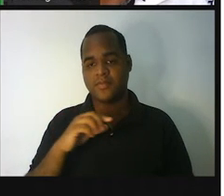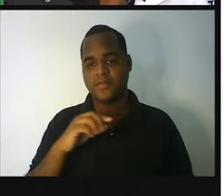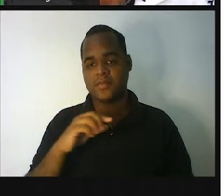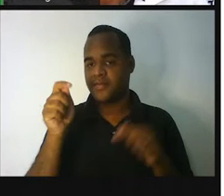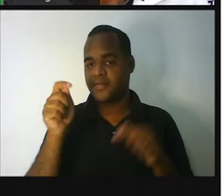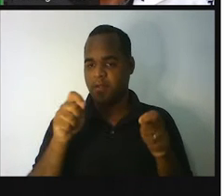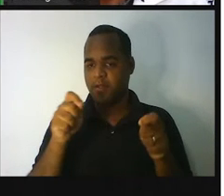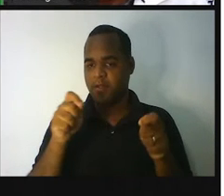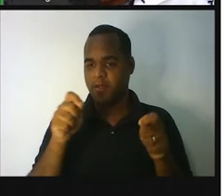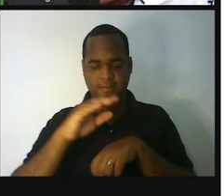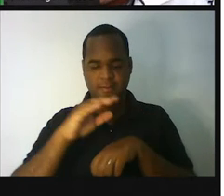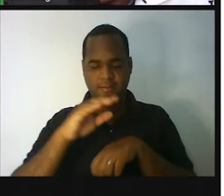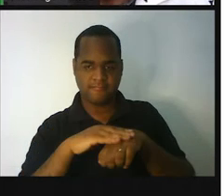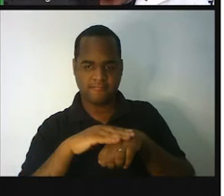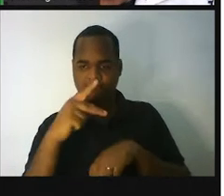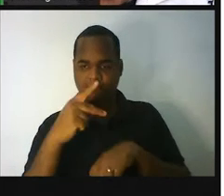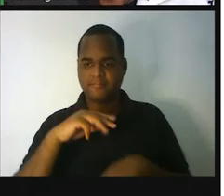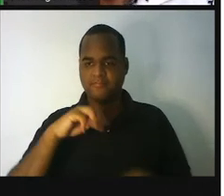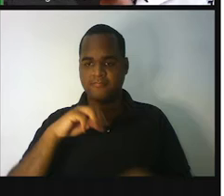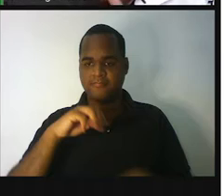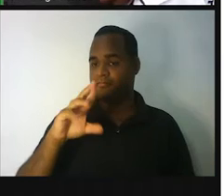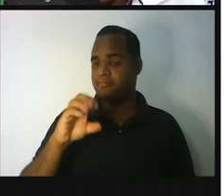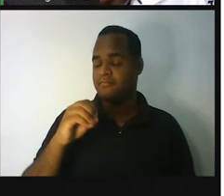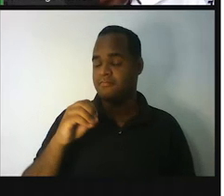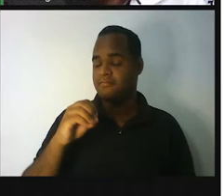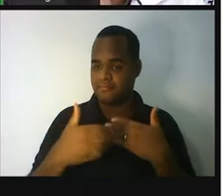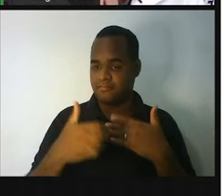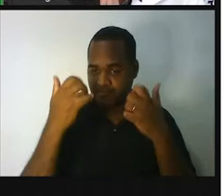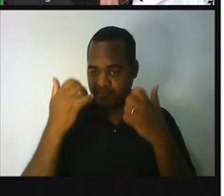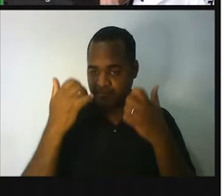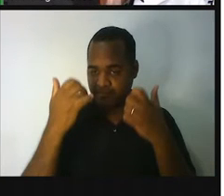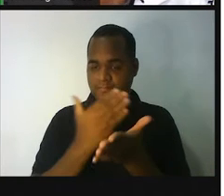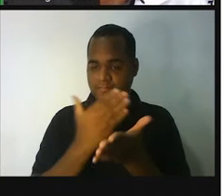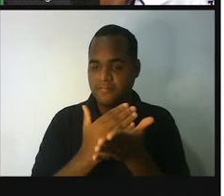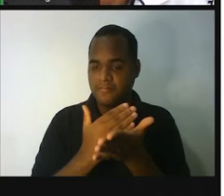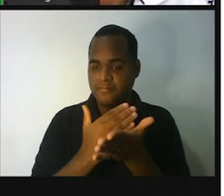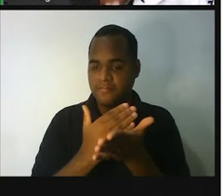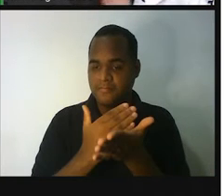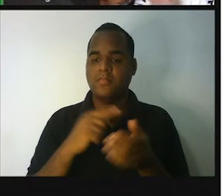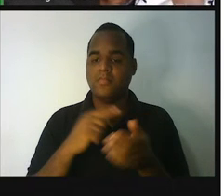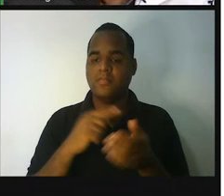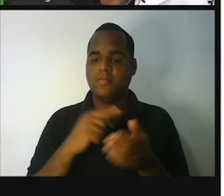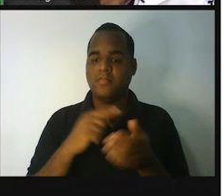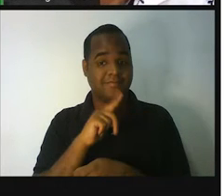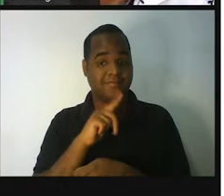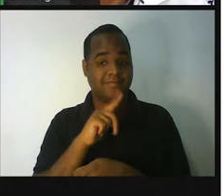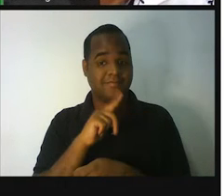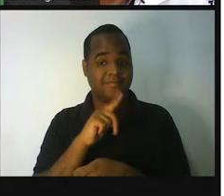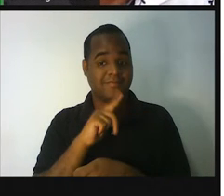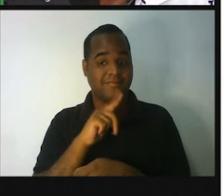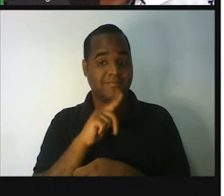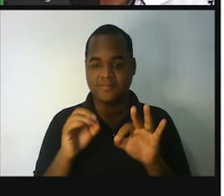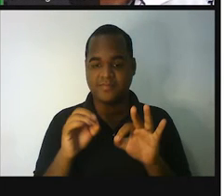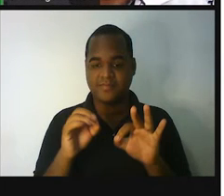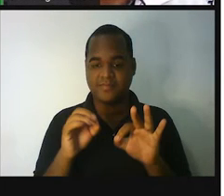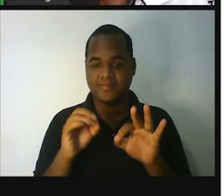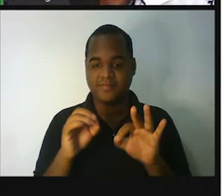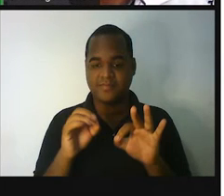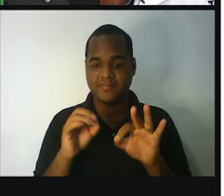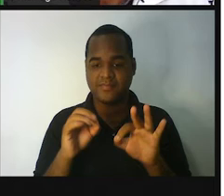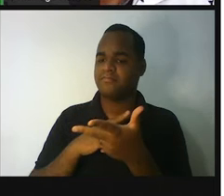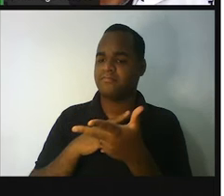pode medir em média EA partir desse método você consegue encontrar outras unidades de medida